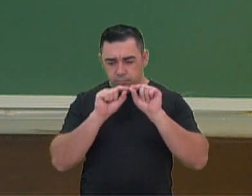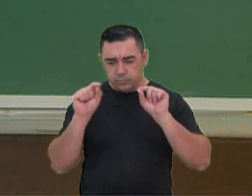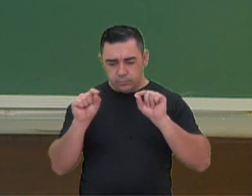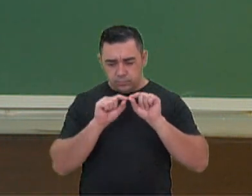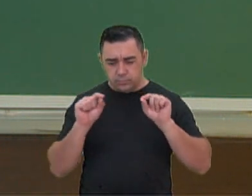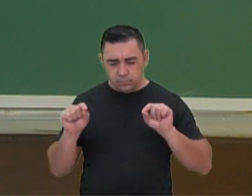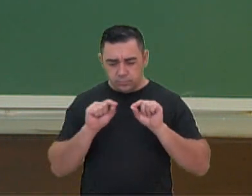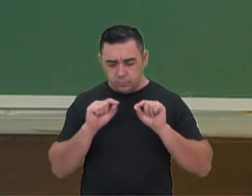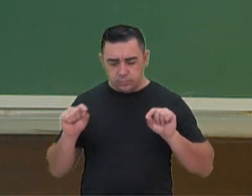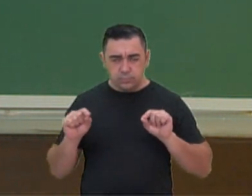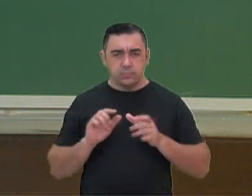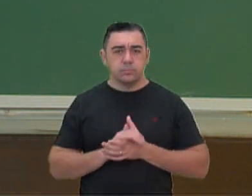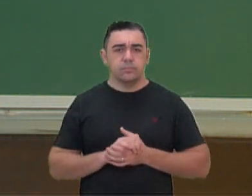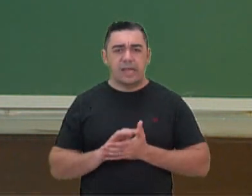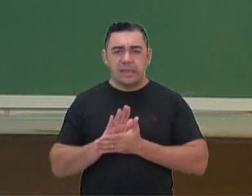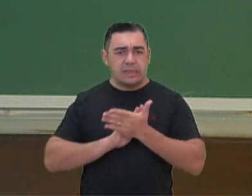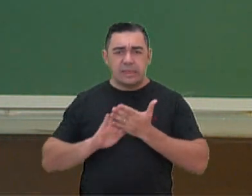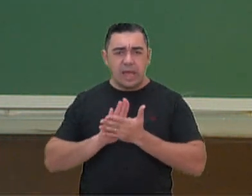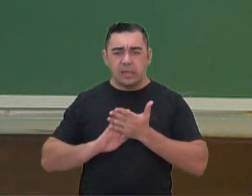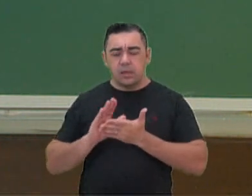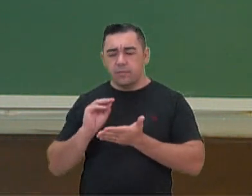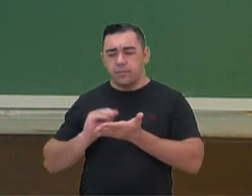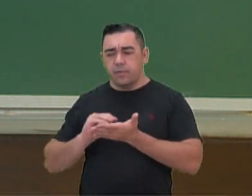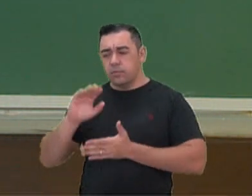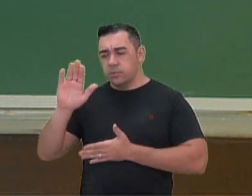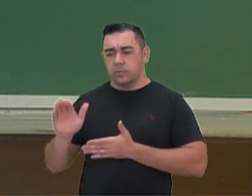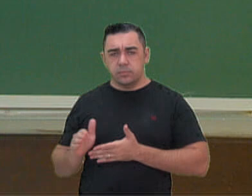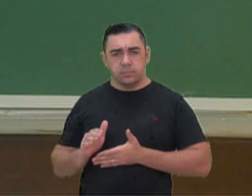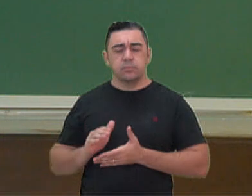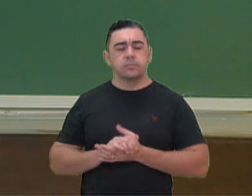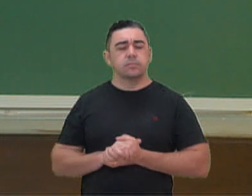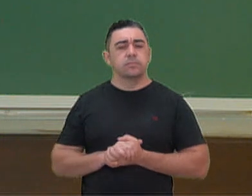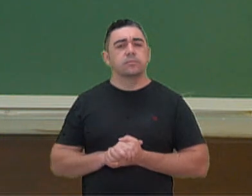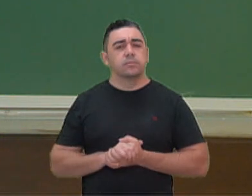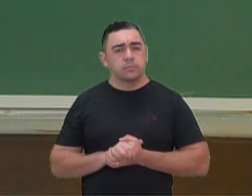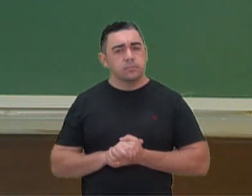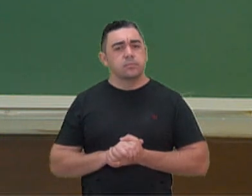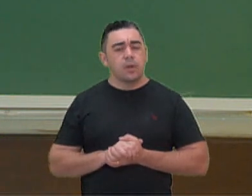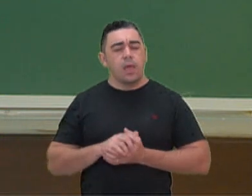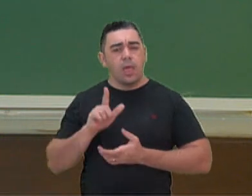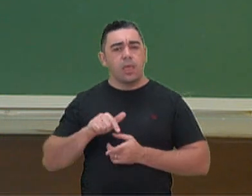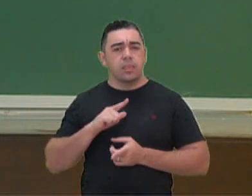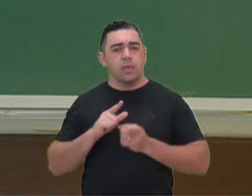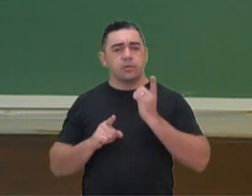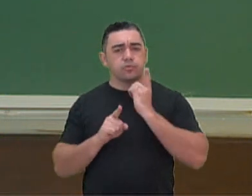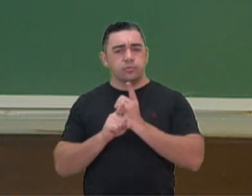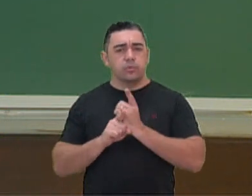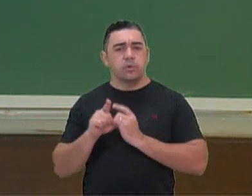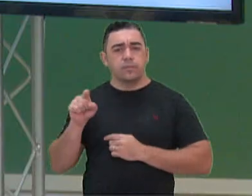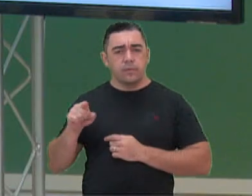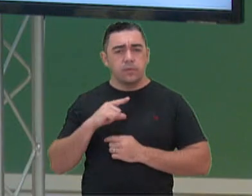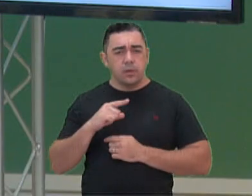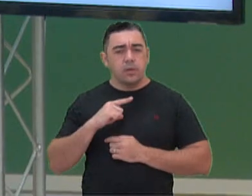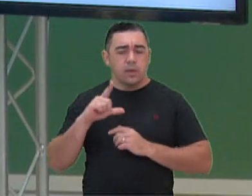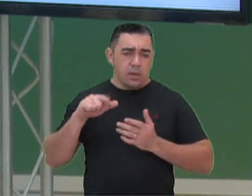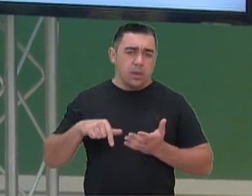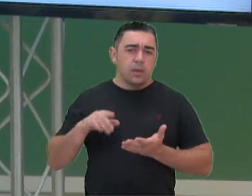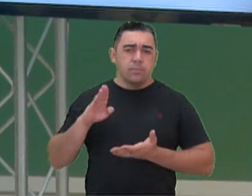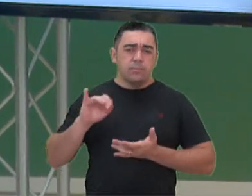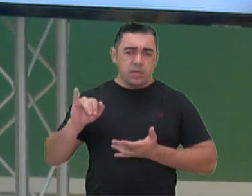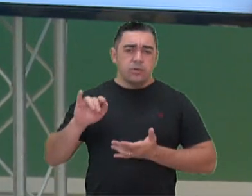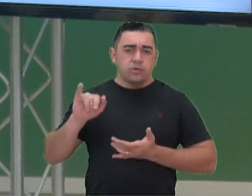injetora. Não sobra nenhum valor no contradomínio que não seja indicado, que não tenha correspondência. Então, também